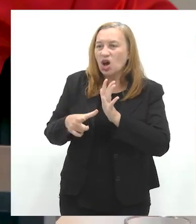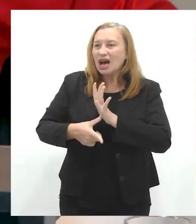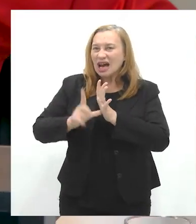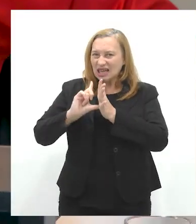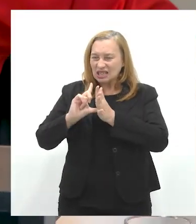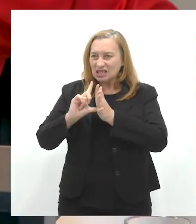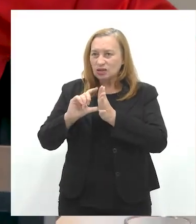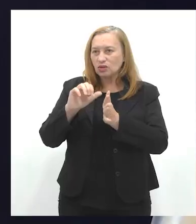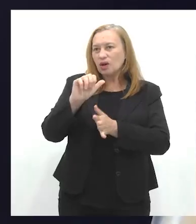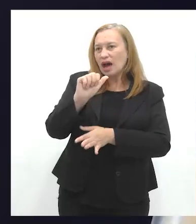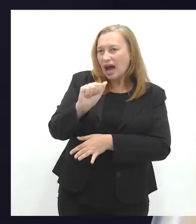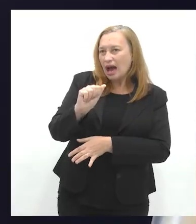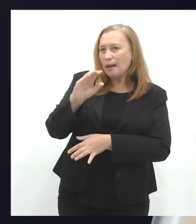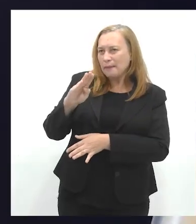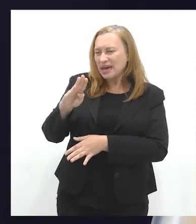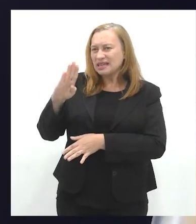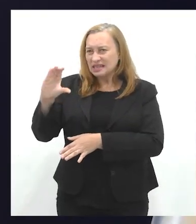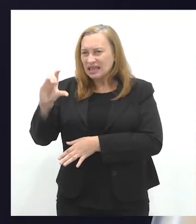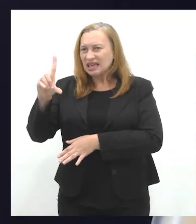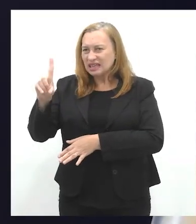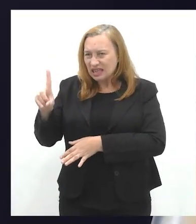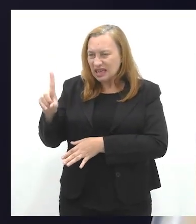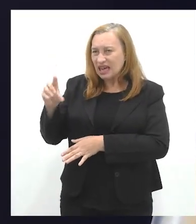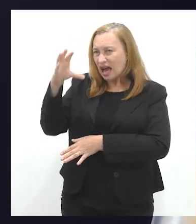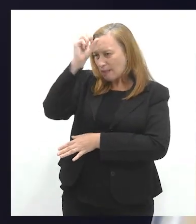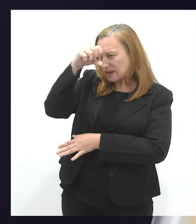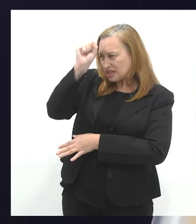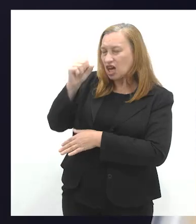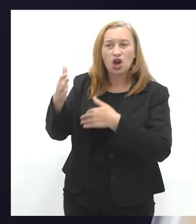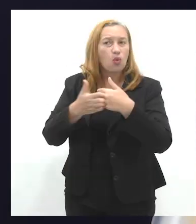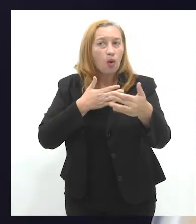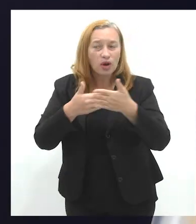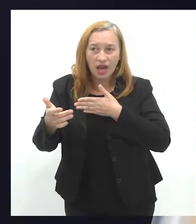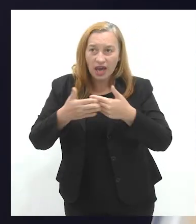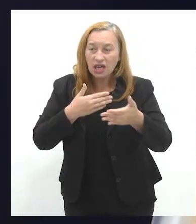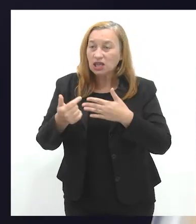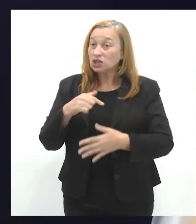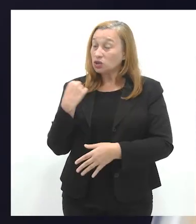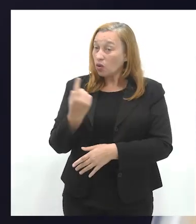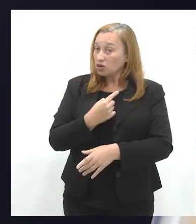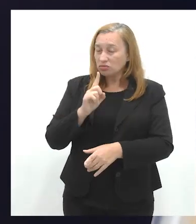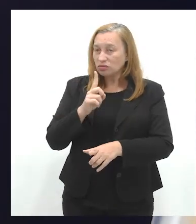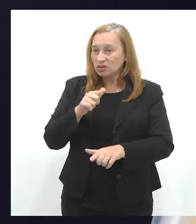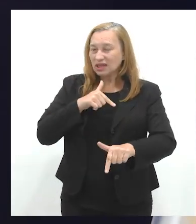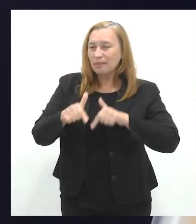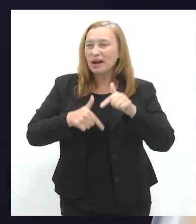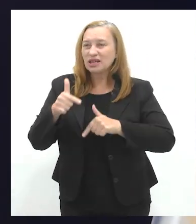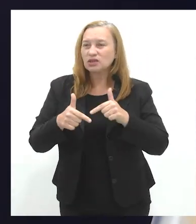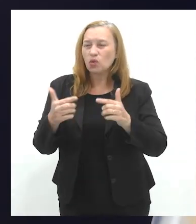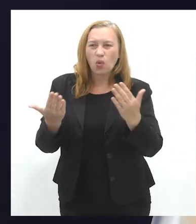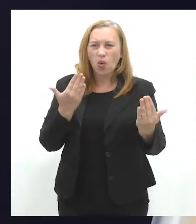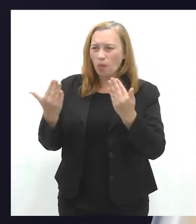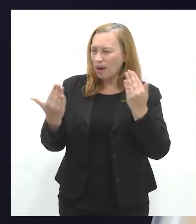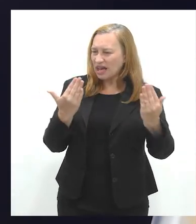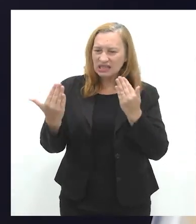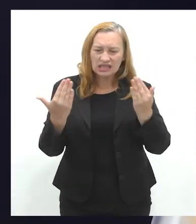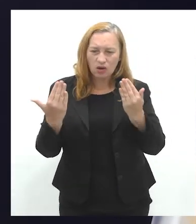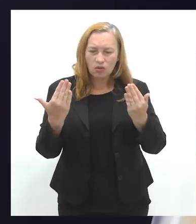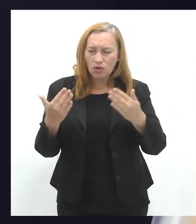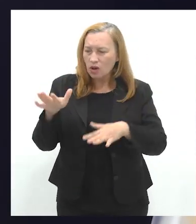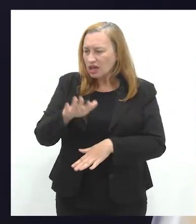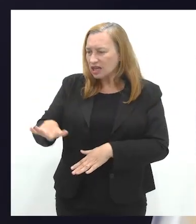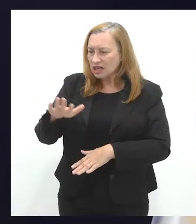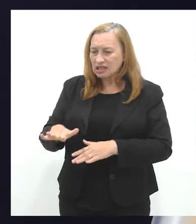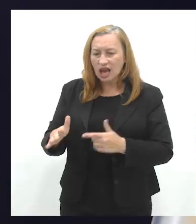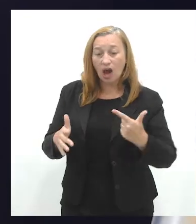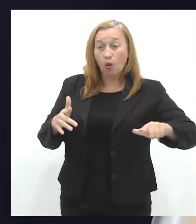da alfabetização? Qualquer indício de atraso. Qualquer indício. Nós não trabalhamos com comparação. Comparar uma criança a